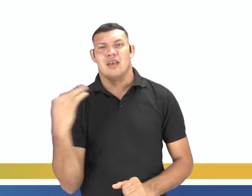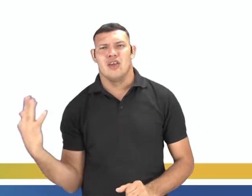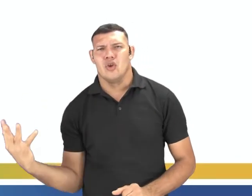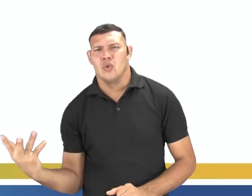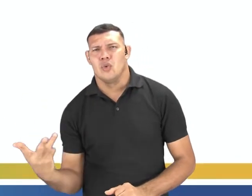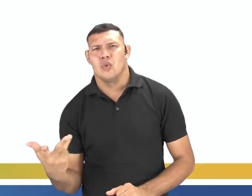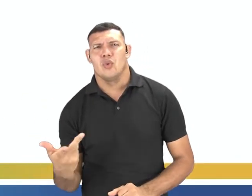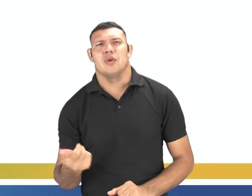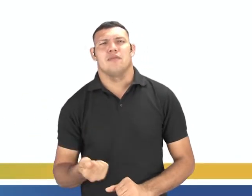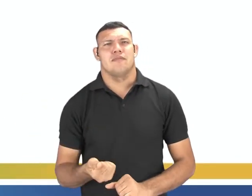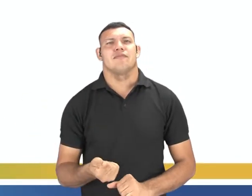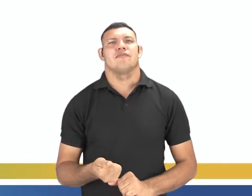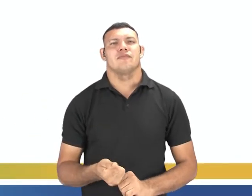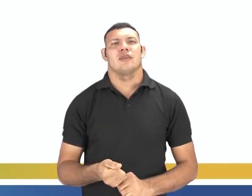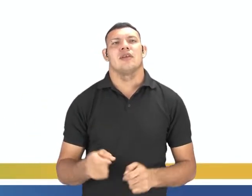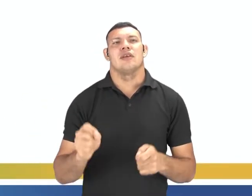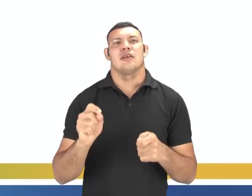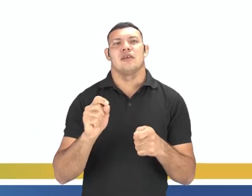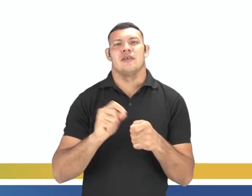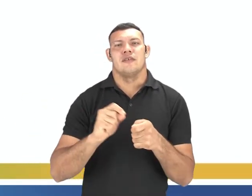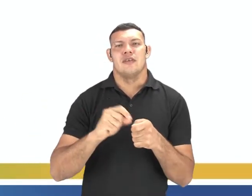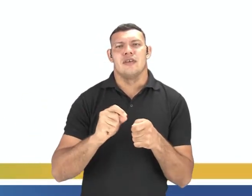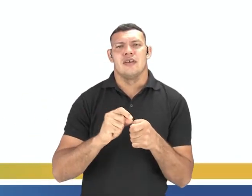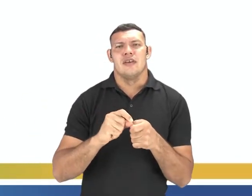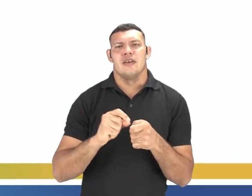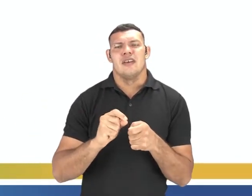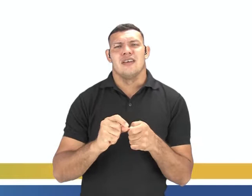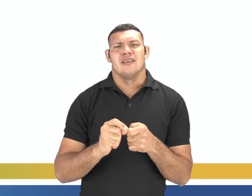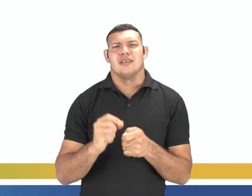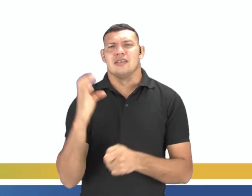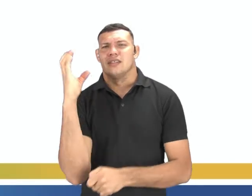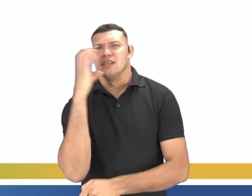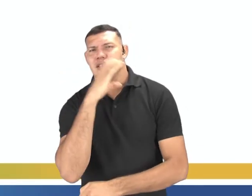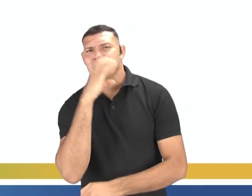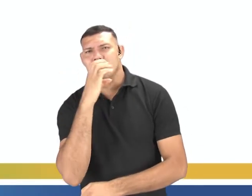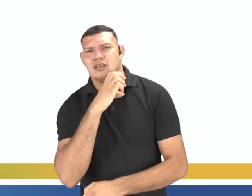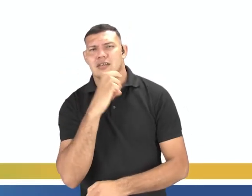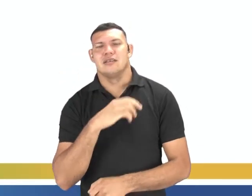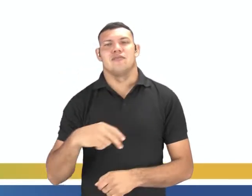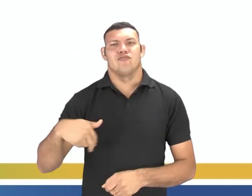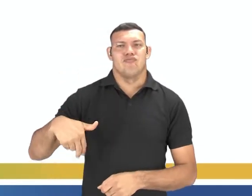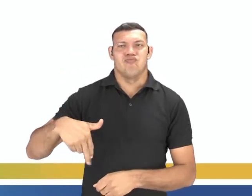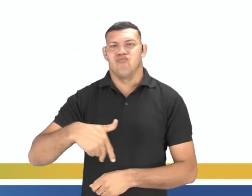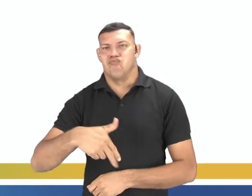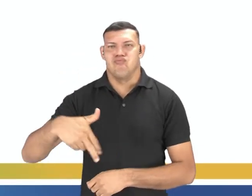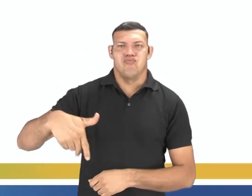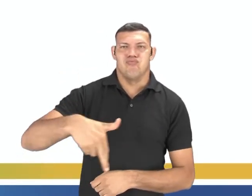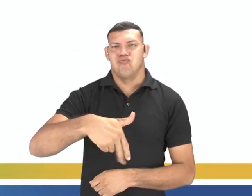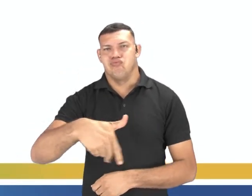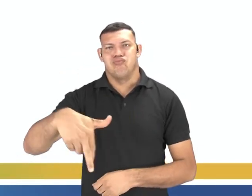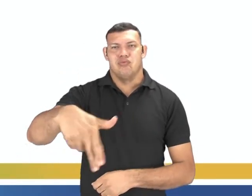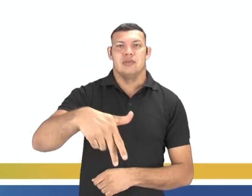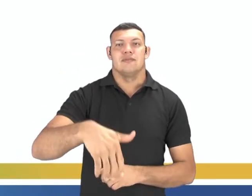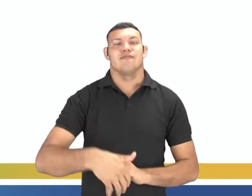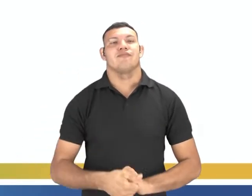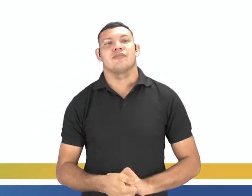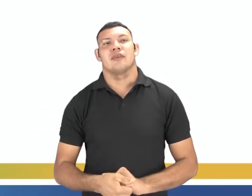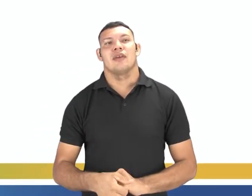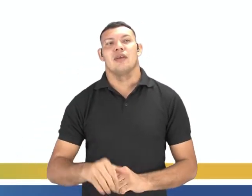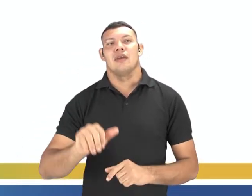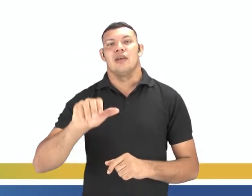fazer rápido, andar rápido, né? Acender sem o S